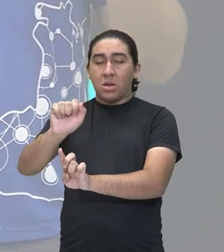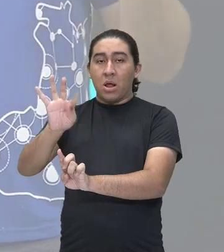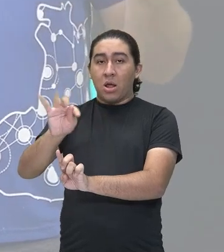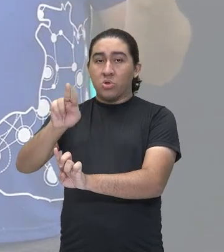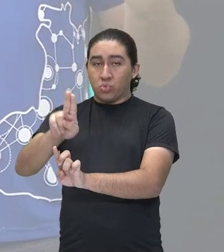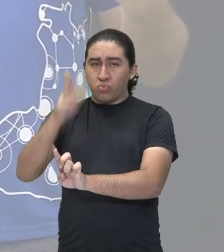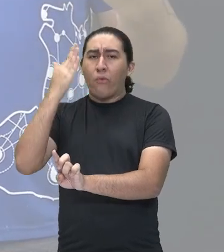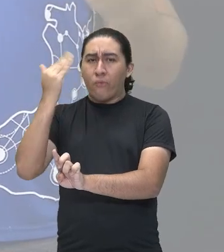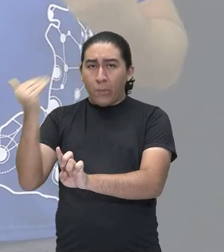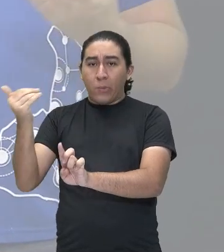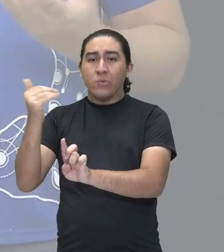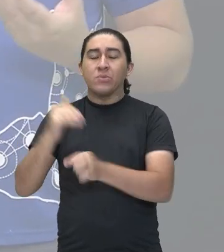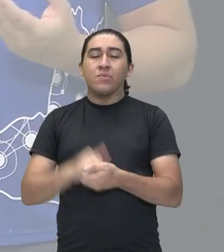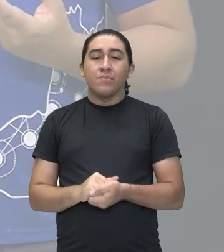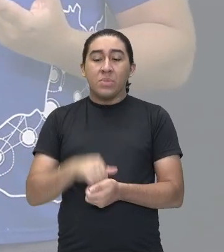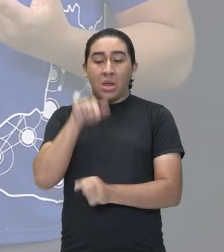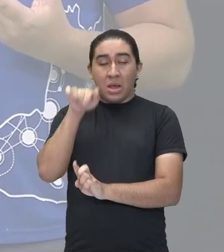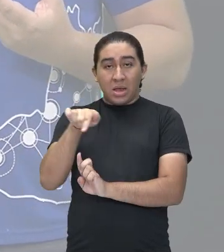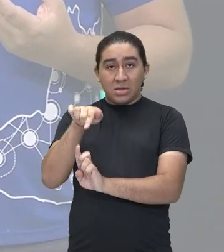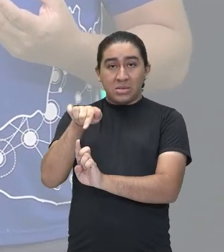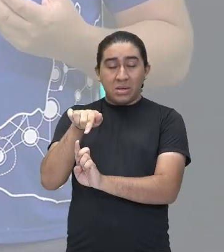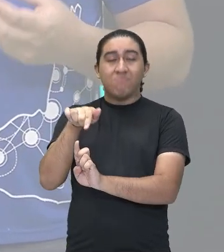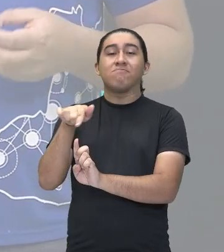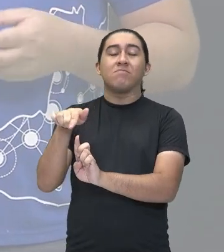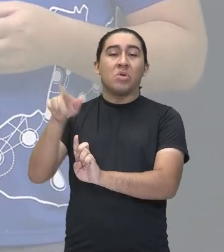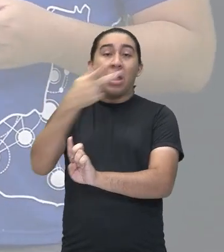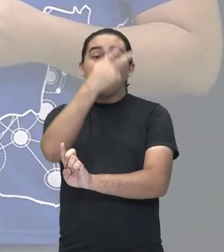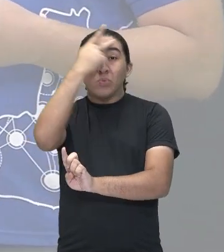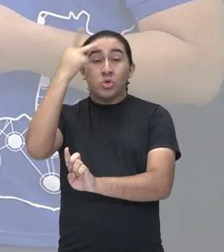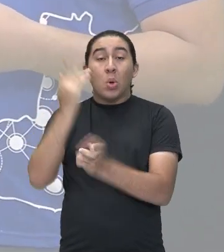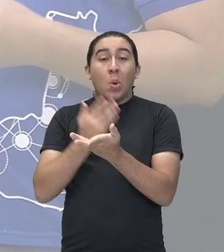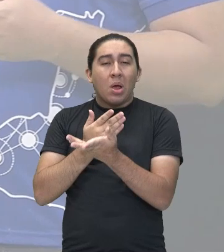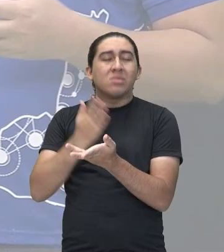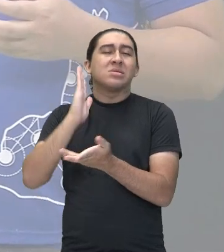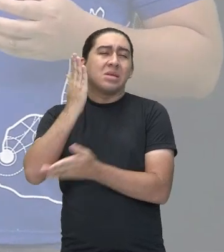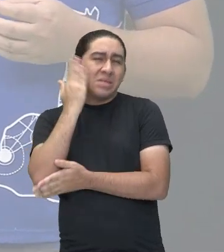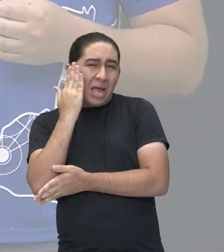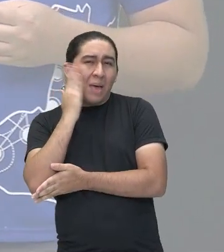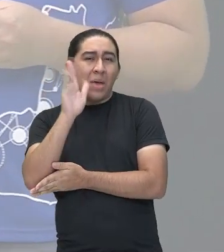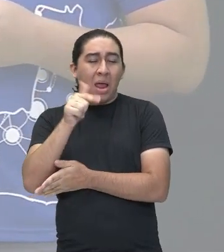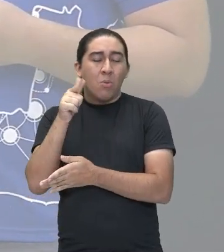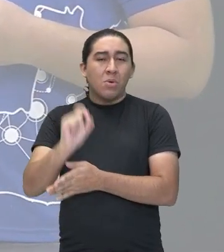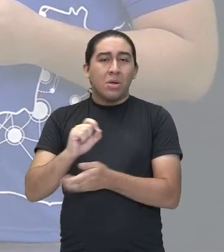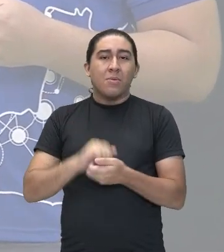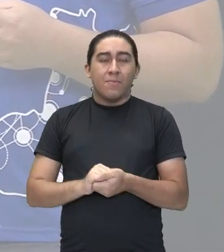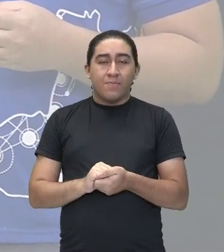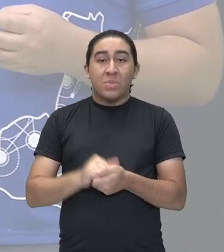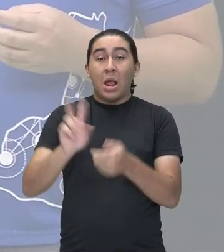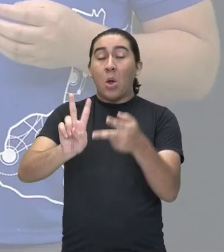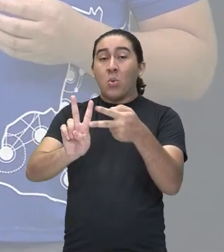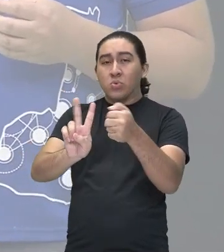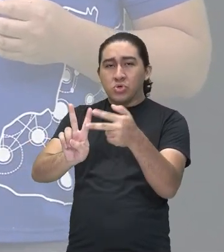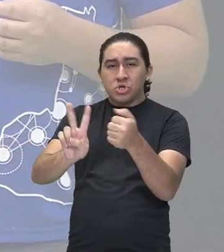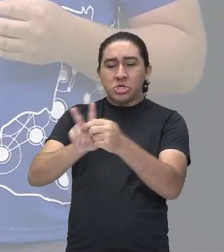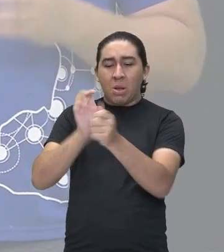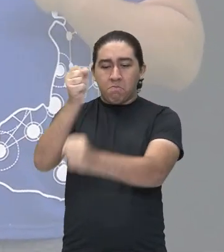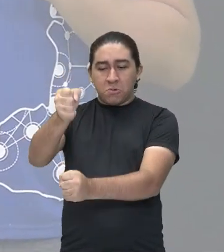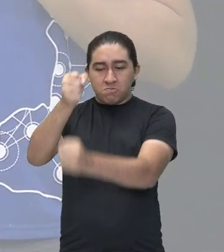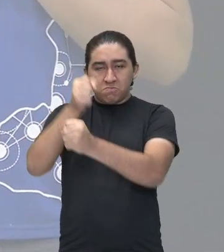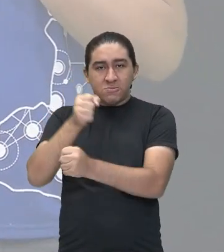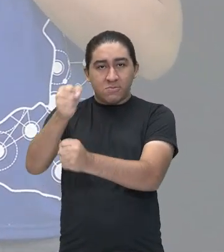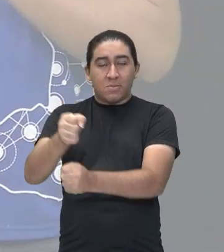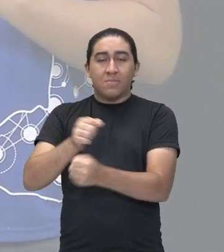Que acabou ficando no imaginário popular como um caboclo, exatamente aquela pessoa que